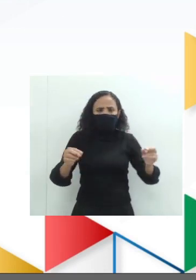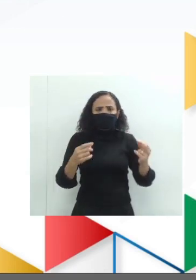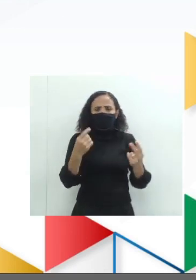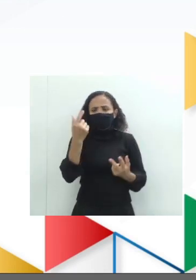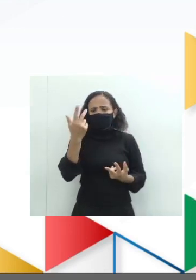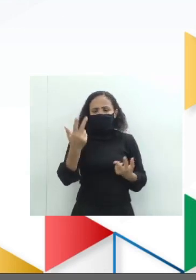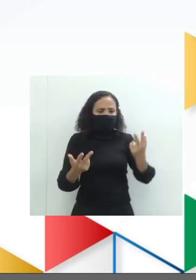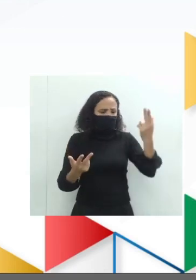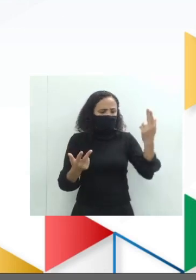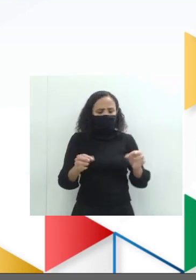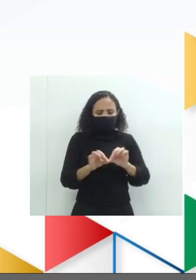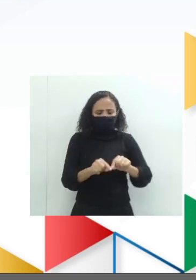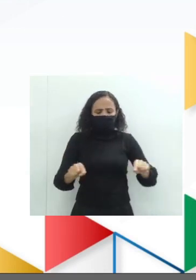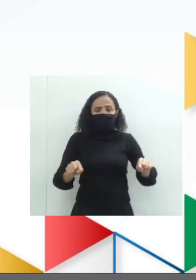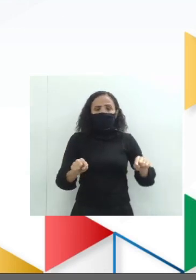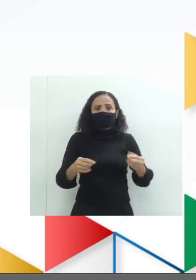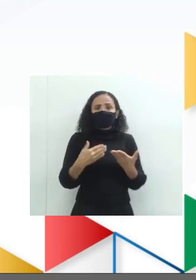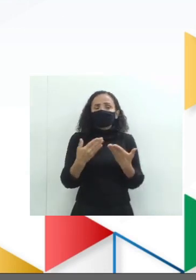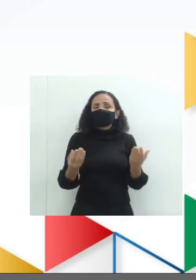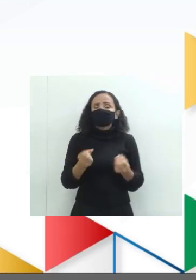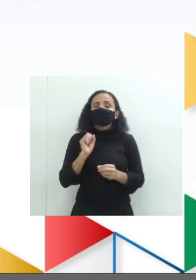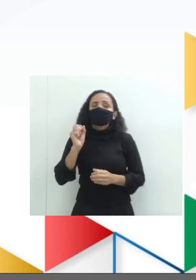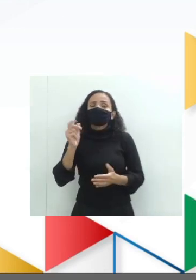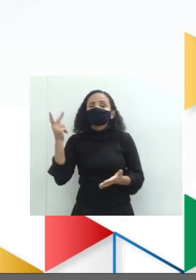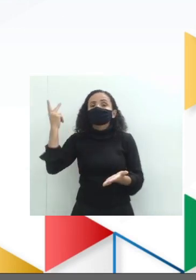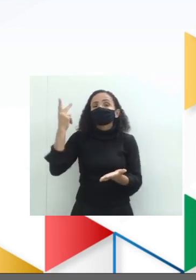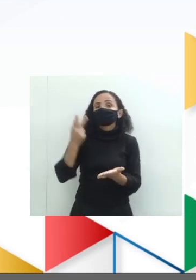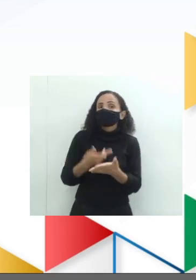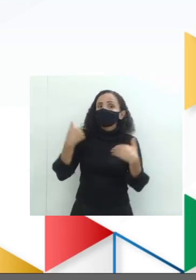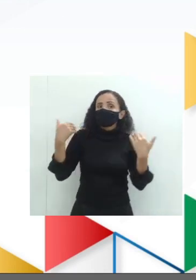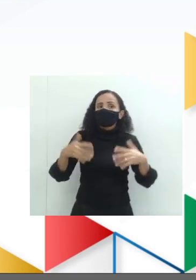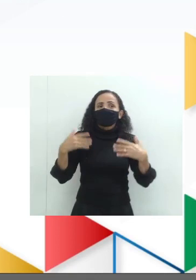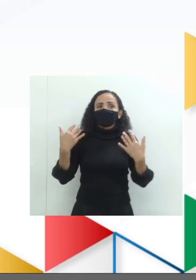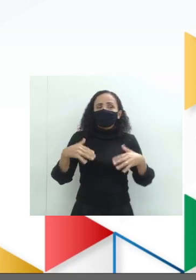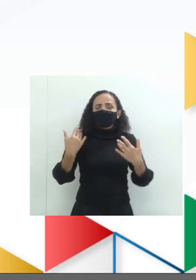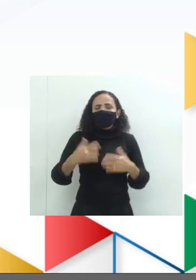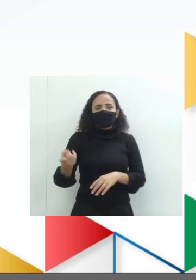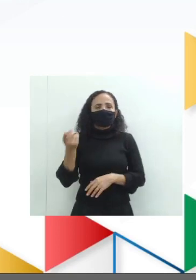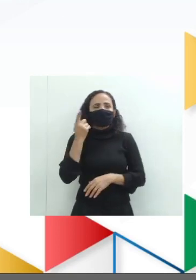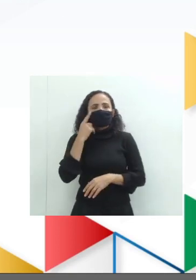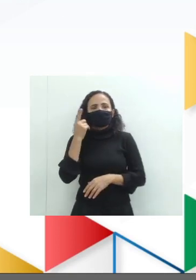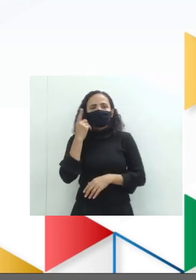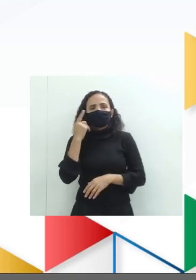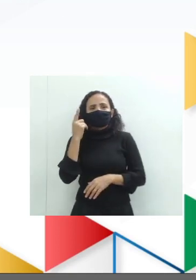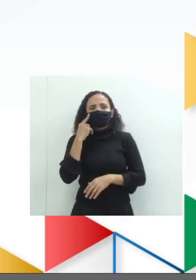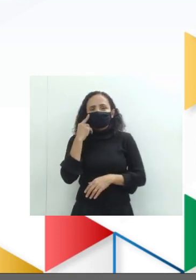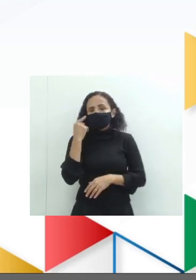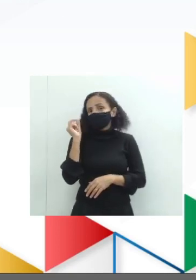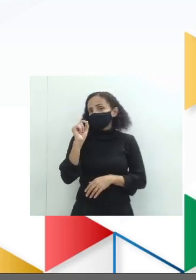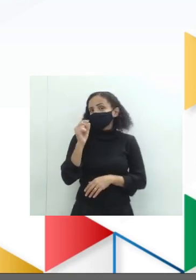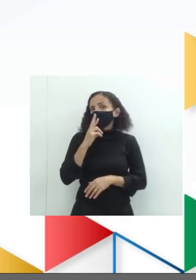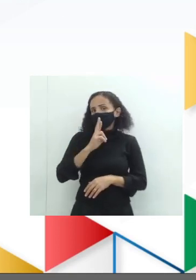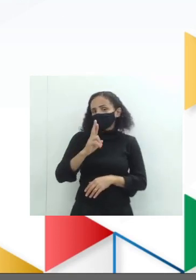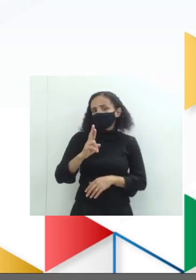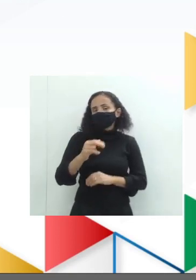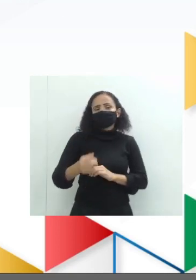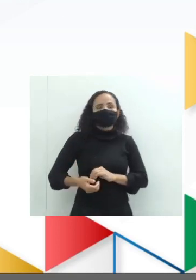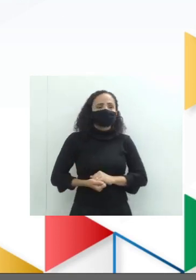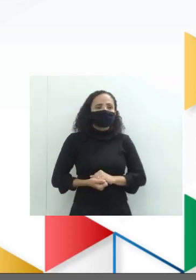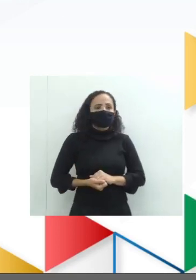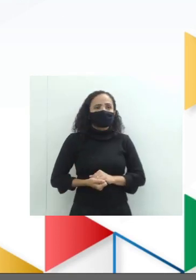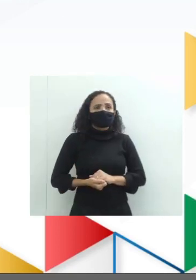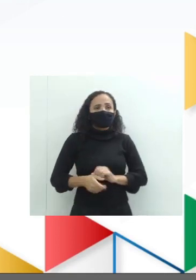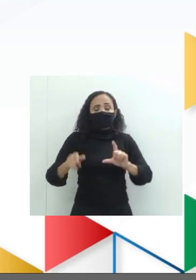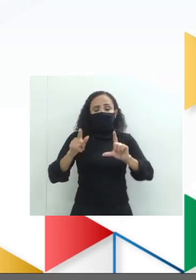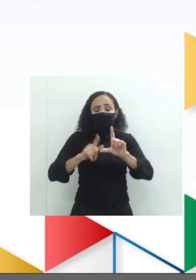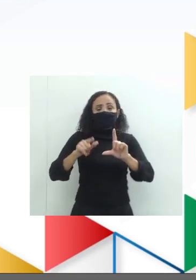ângulos da base também congruentes. Como é que a gente chama? Exatamente. Triângulo isósceles.